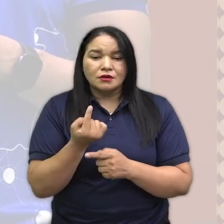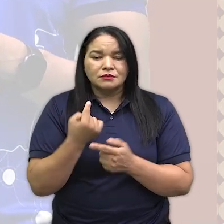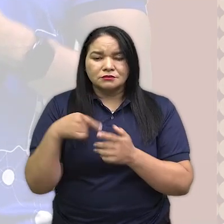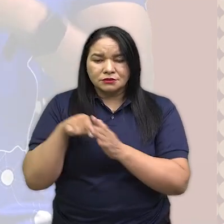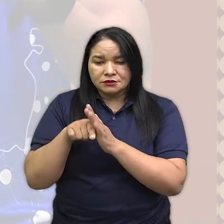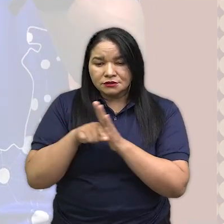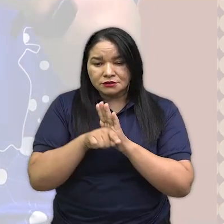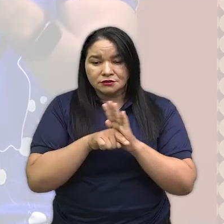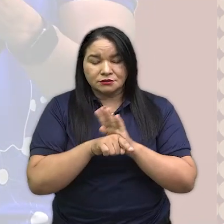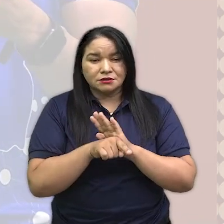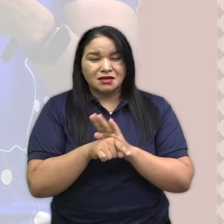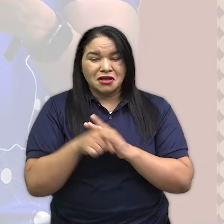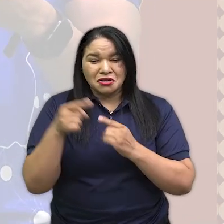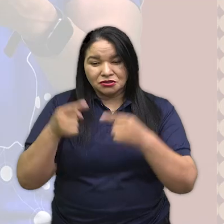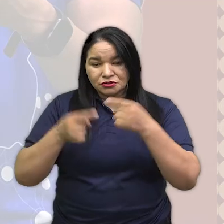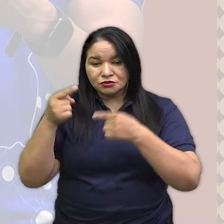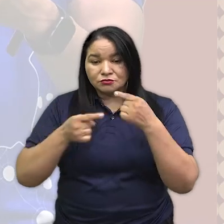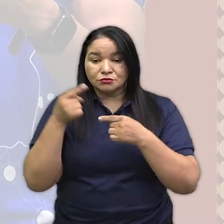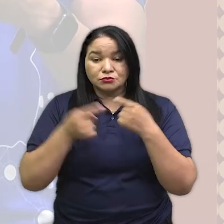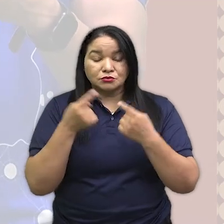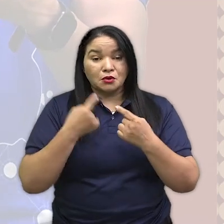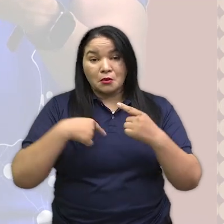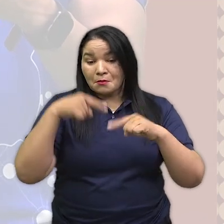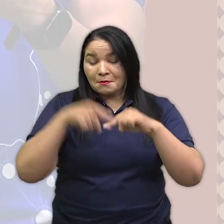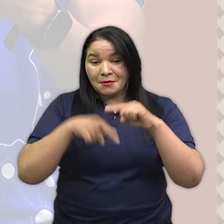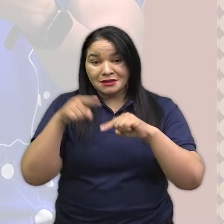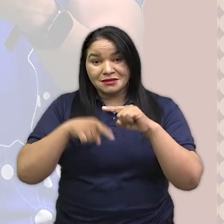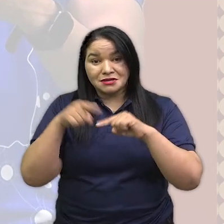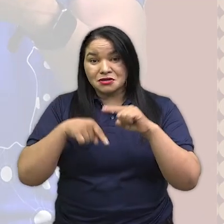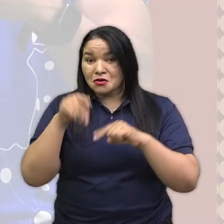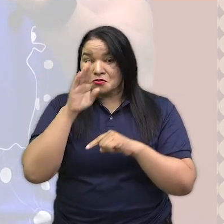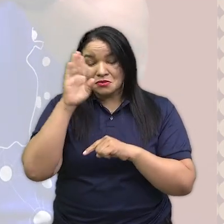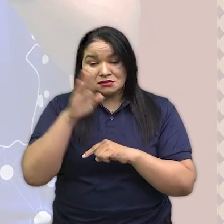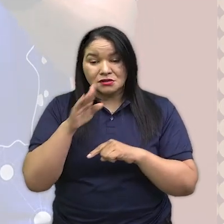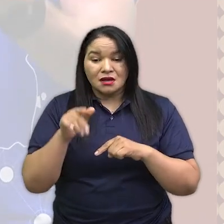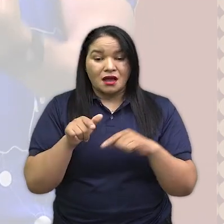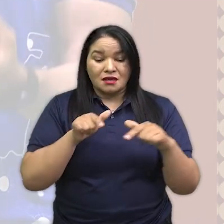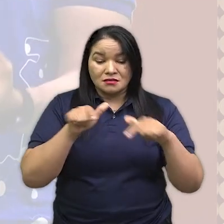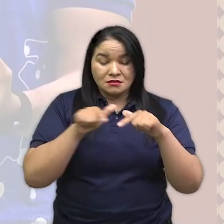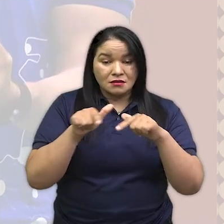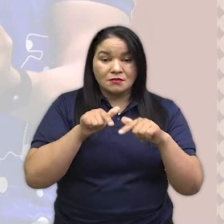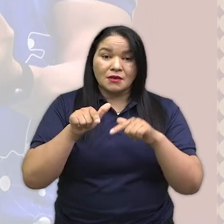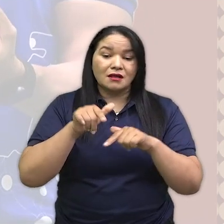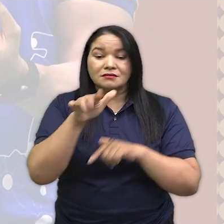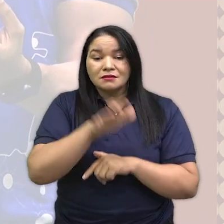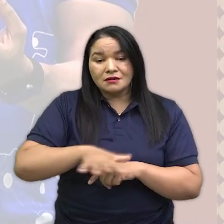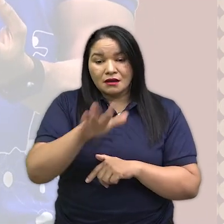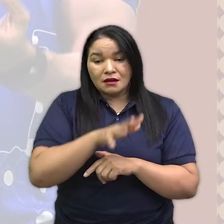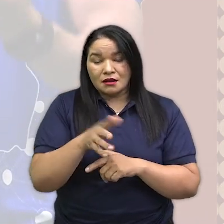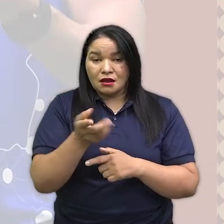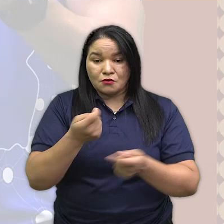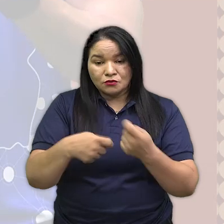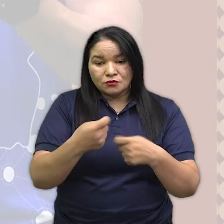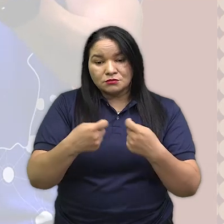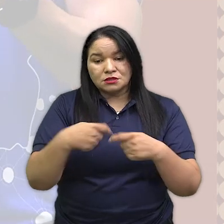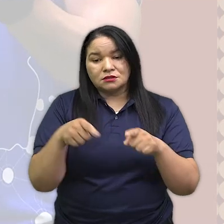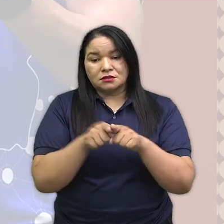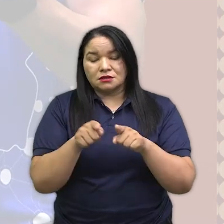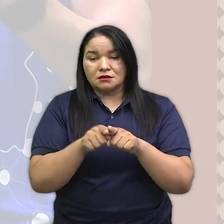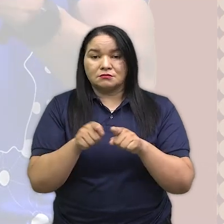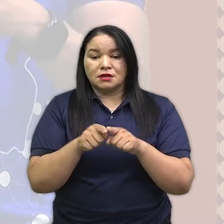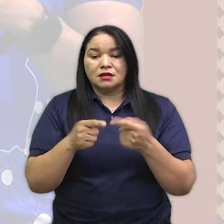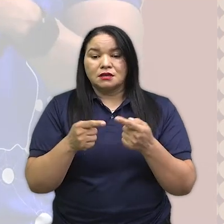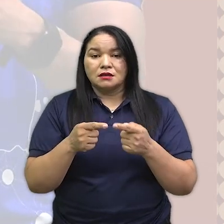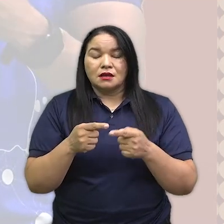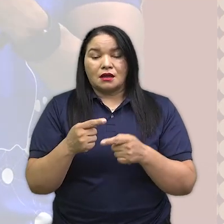por recursos que são essenciais, não só para as atividades econômicas que são desenvolvidas, mas também para a